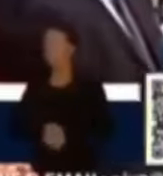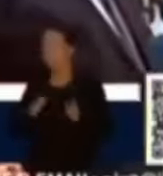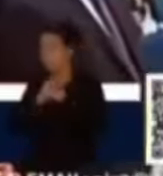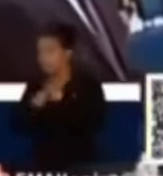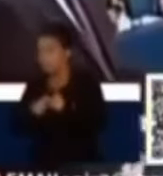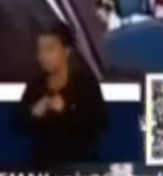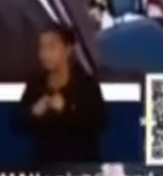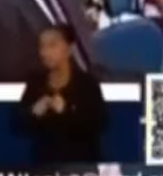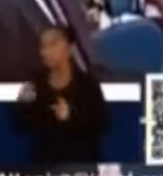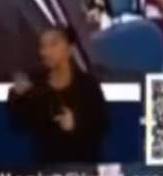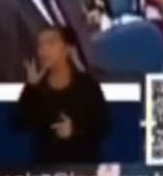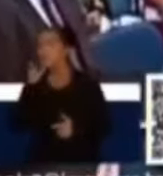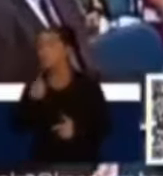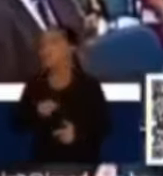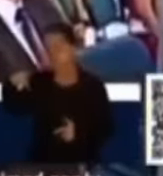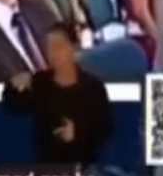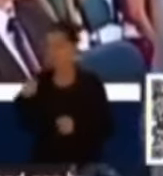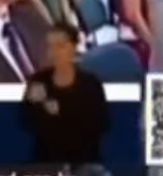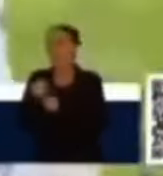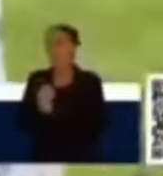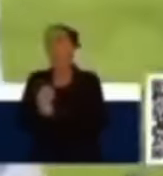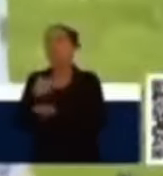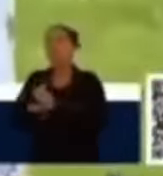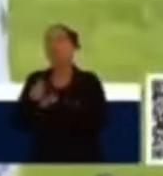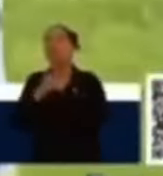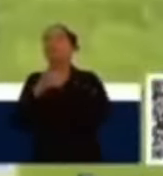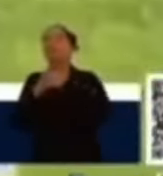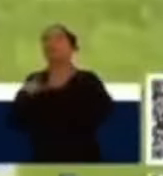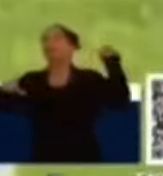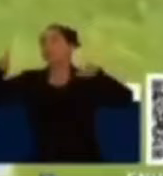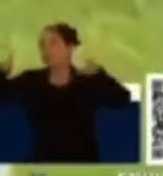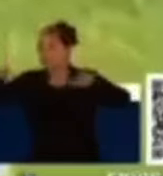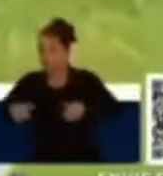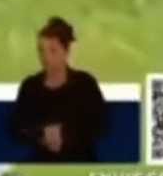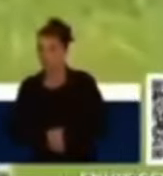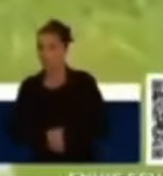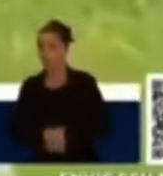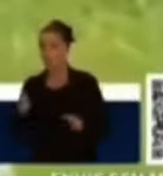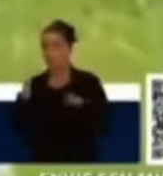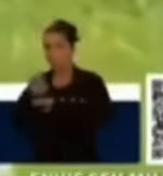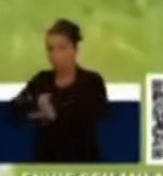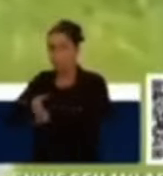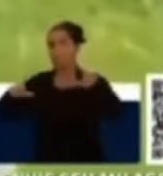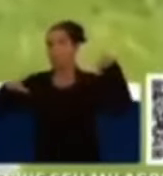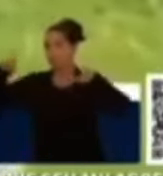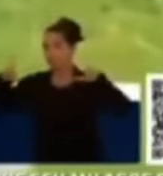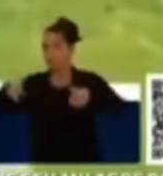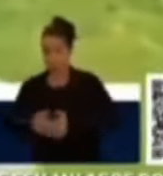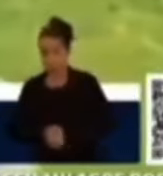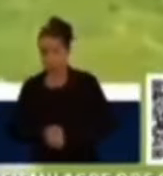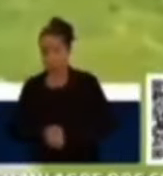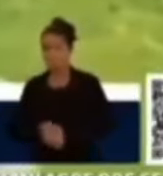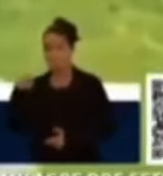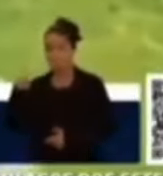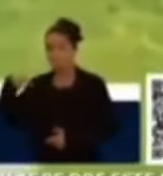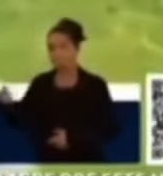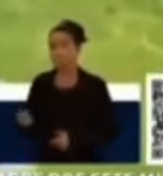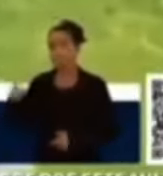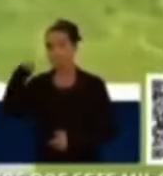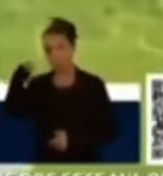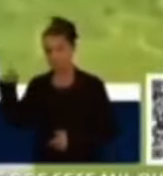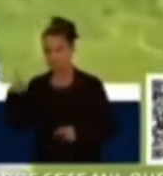muitas visualizações, essa que é a grande verdade. E eu trago ele para cá para mais uma polêmica. Você lembra de um vídeo aqui do nosso